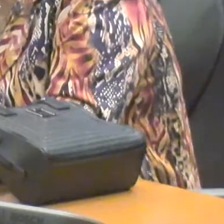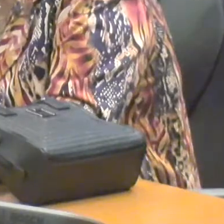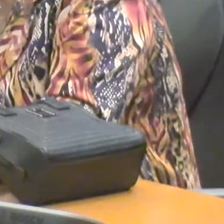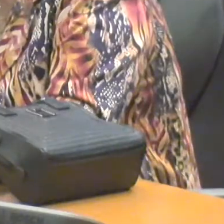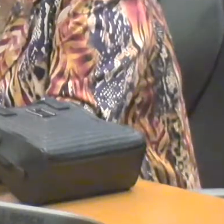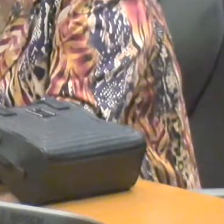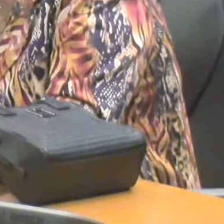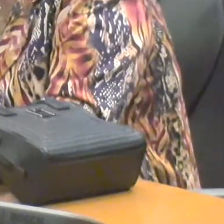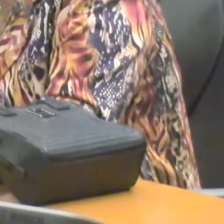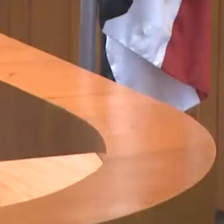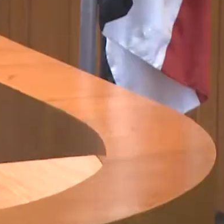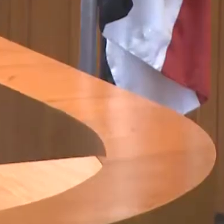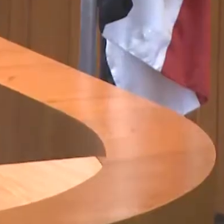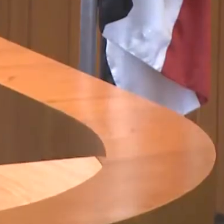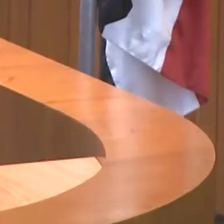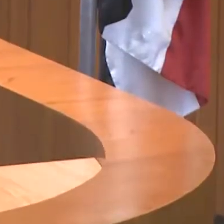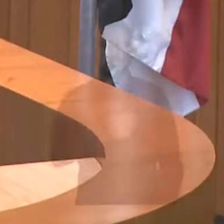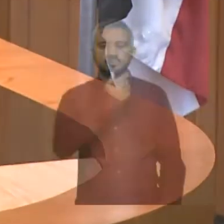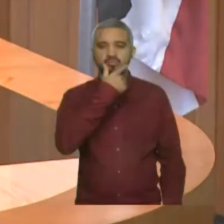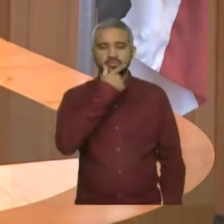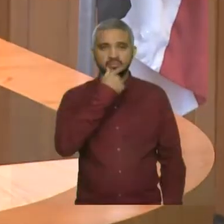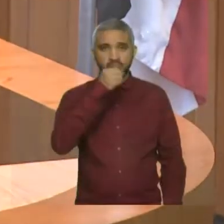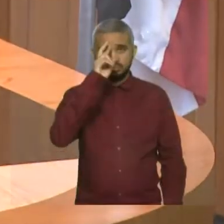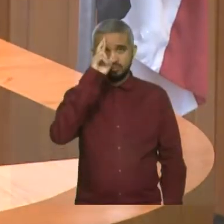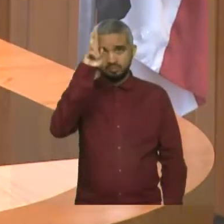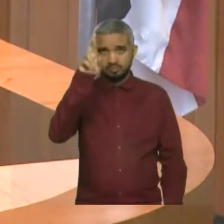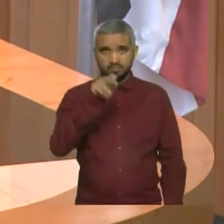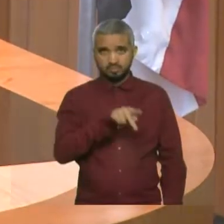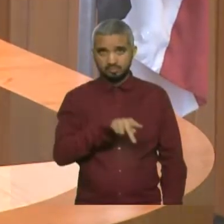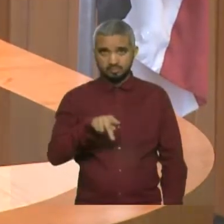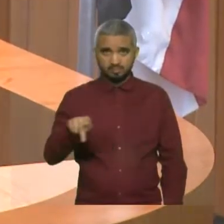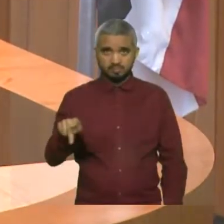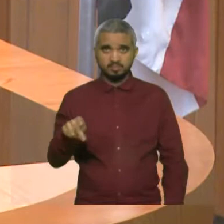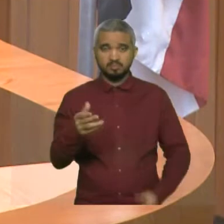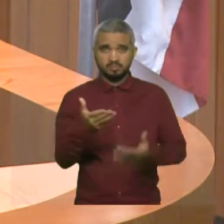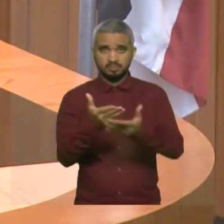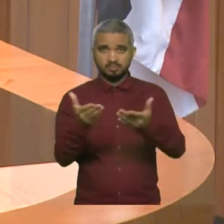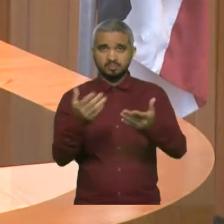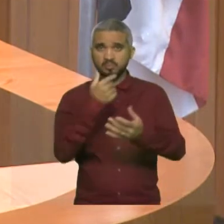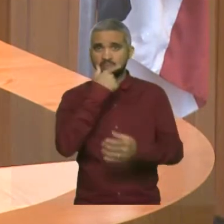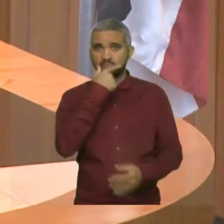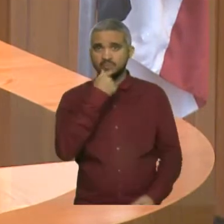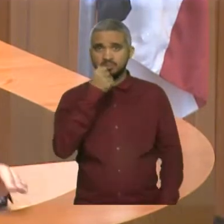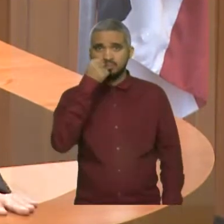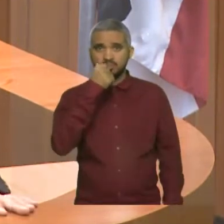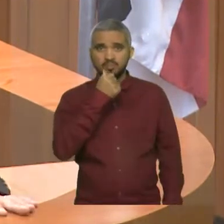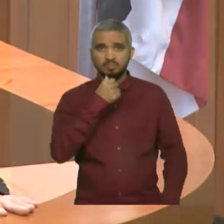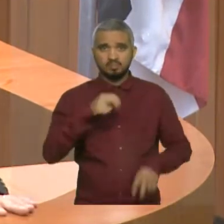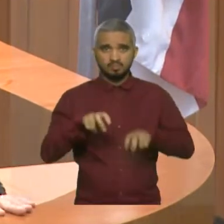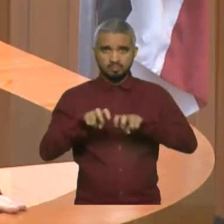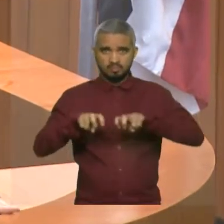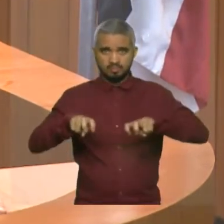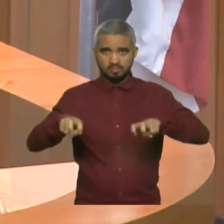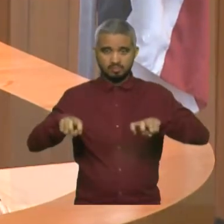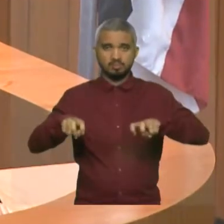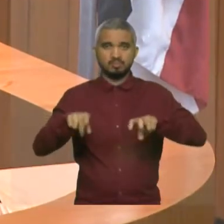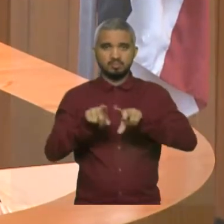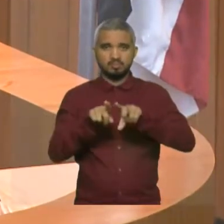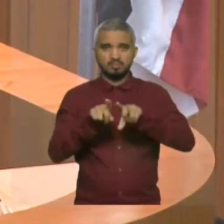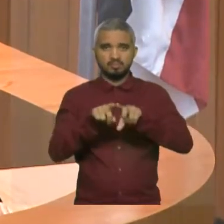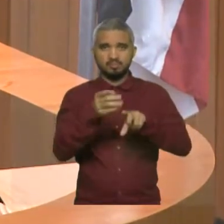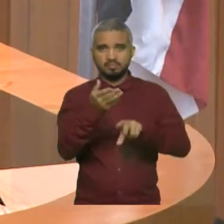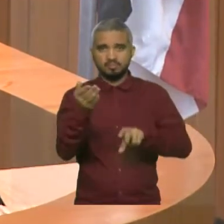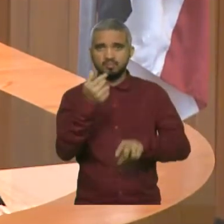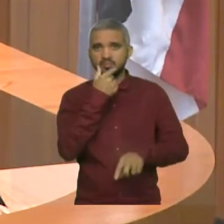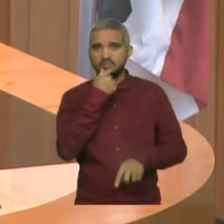Senhor presidente, senhoras, senhores, membros da mesa, senhoras e senhores deputados,